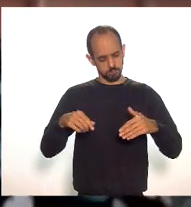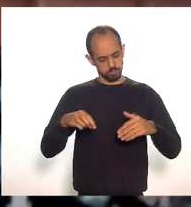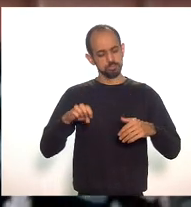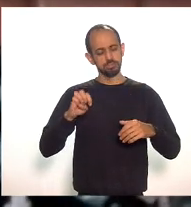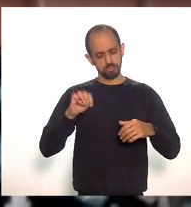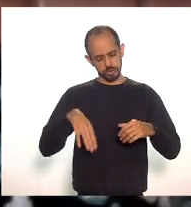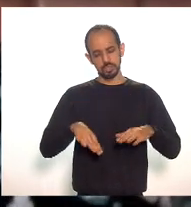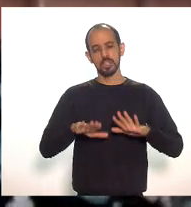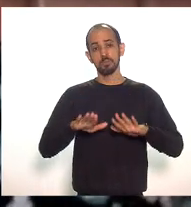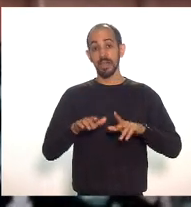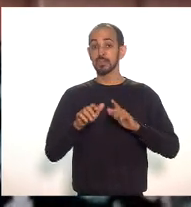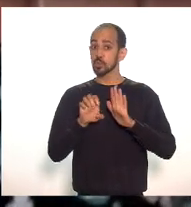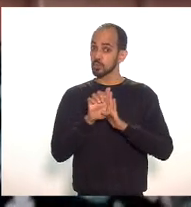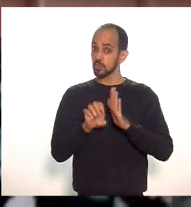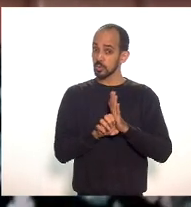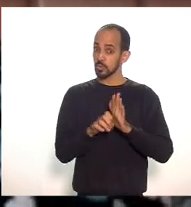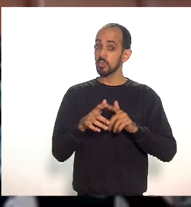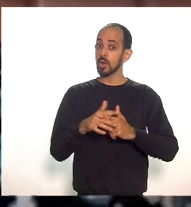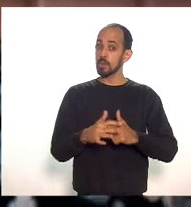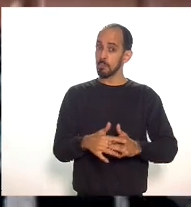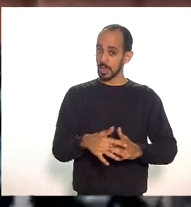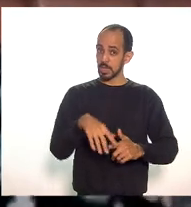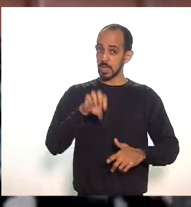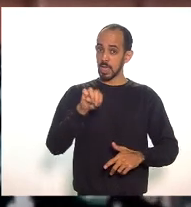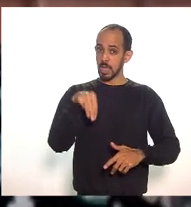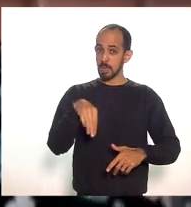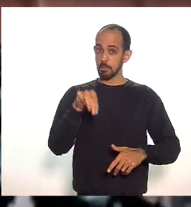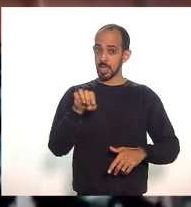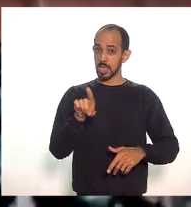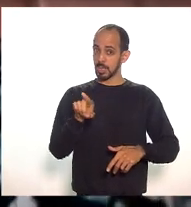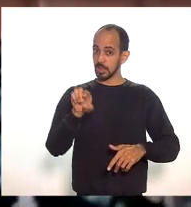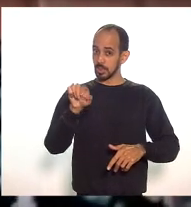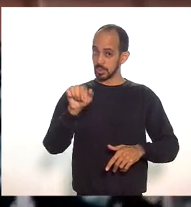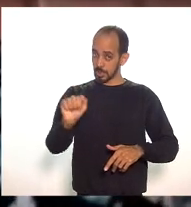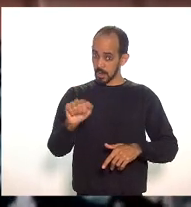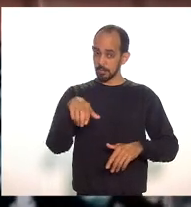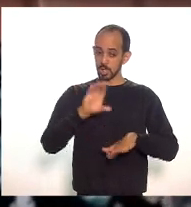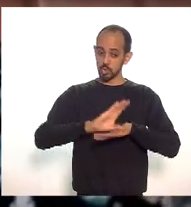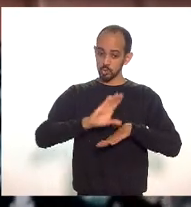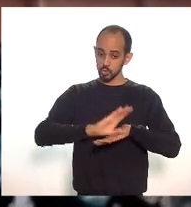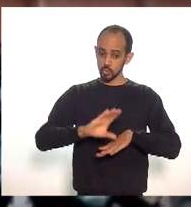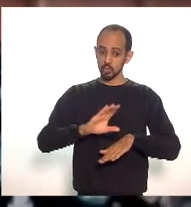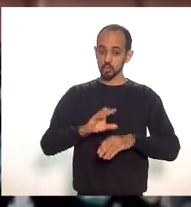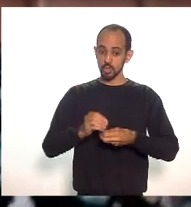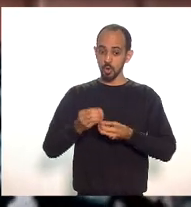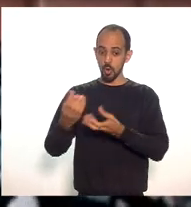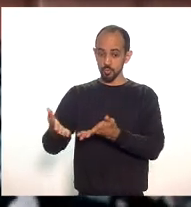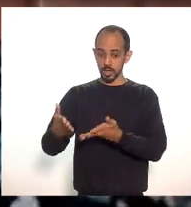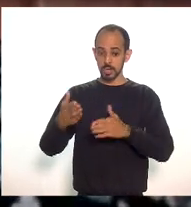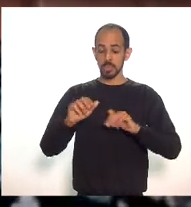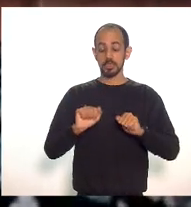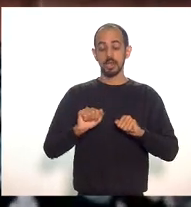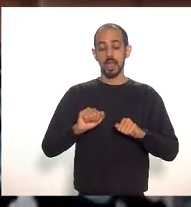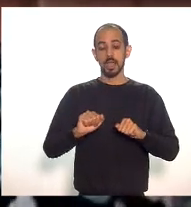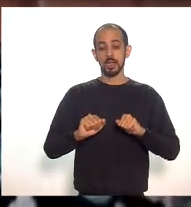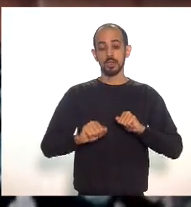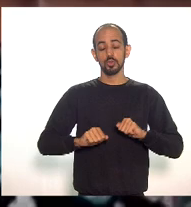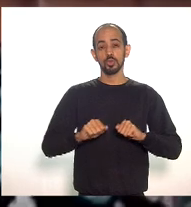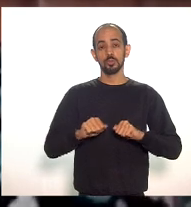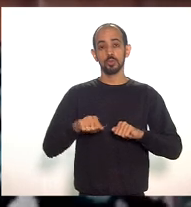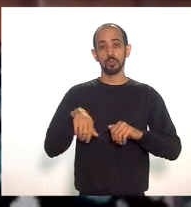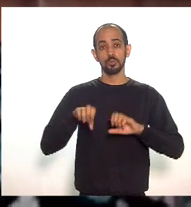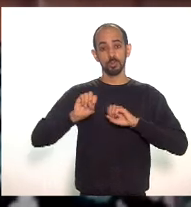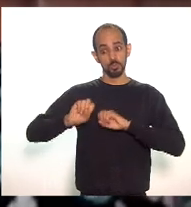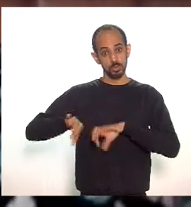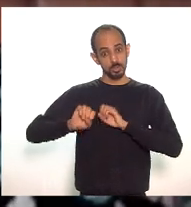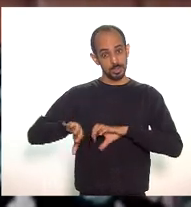com a emenda para que os cursos sejam ofertados por isso condições de ensino Públicos do